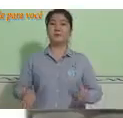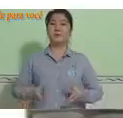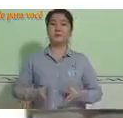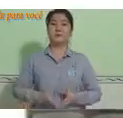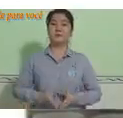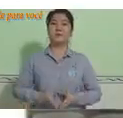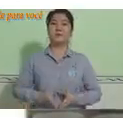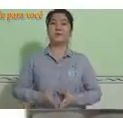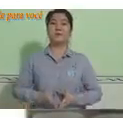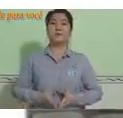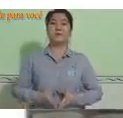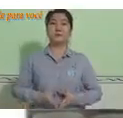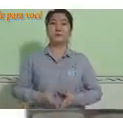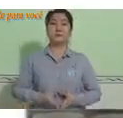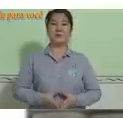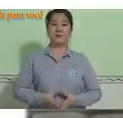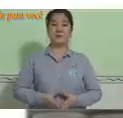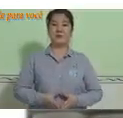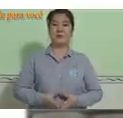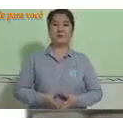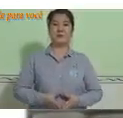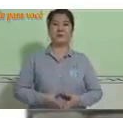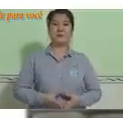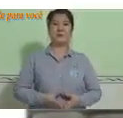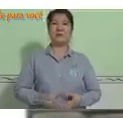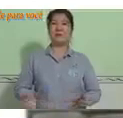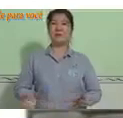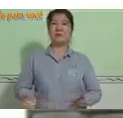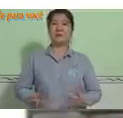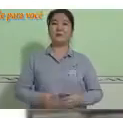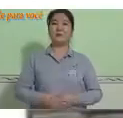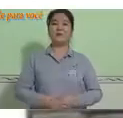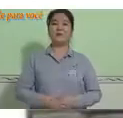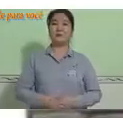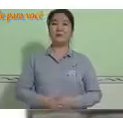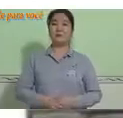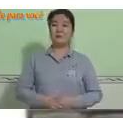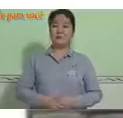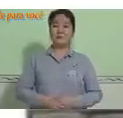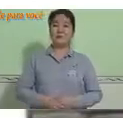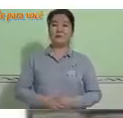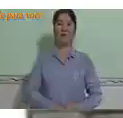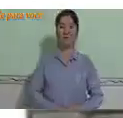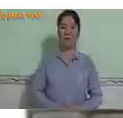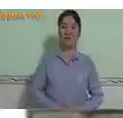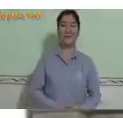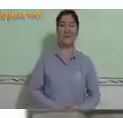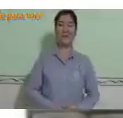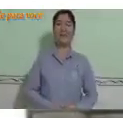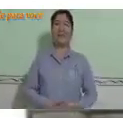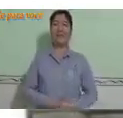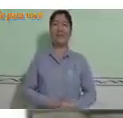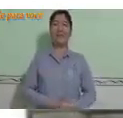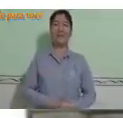CIOSDEFUMARCIGARRODSHA acento agudo VERD é o principal benefício do cigarro de chá verde é não ter nicotina, o